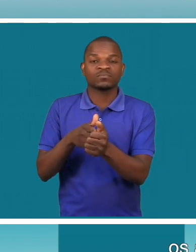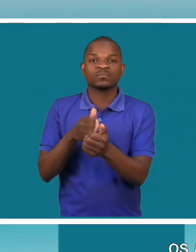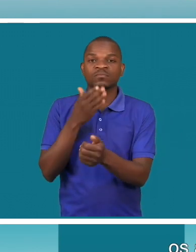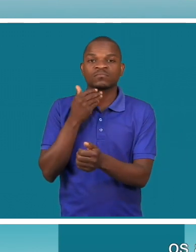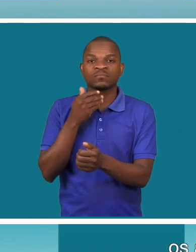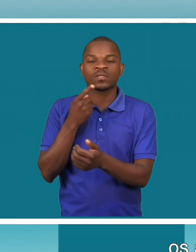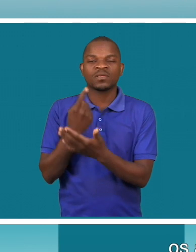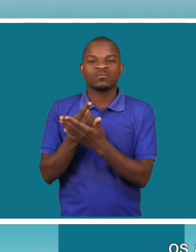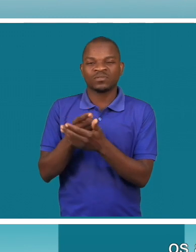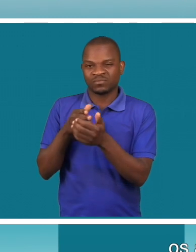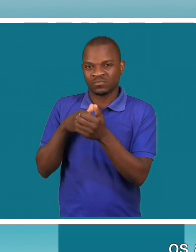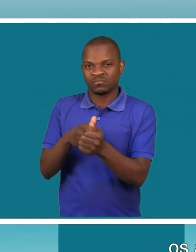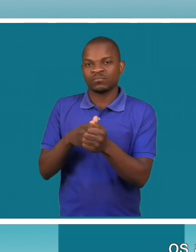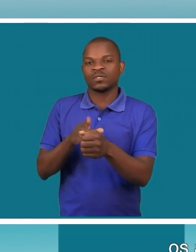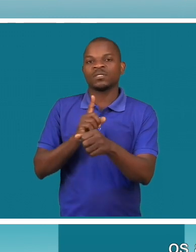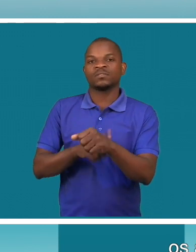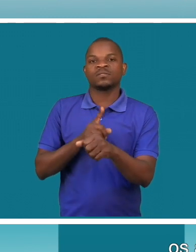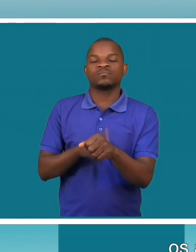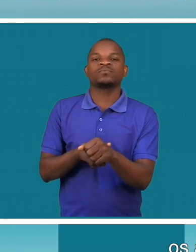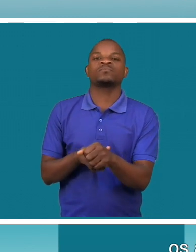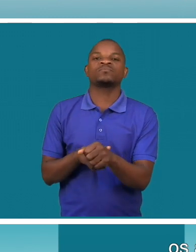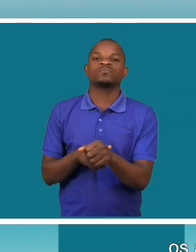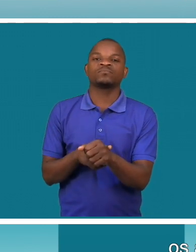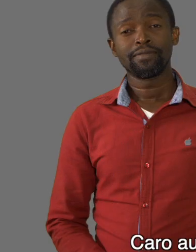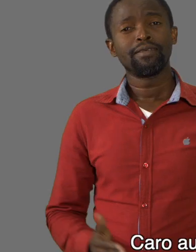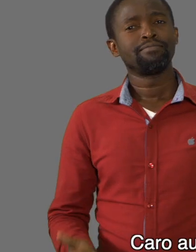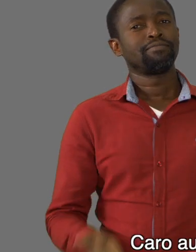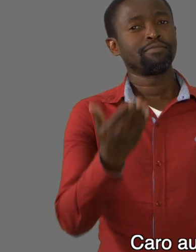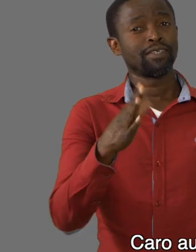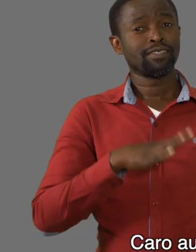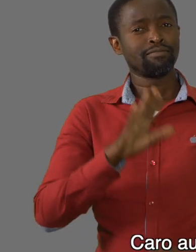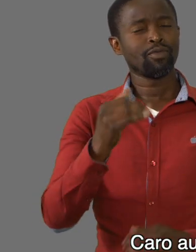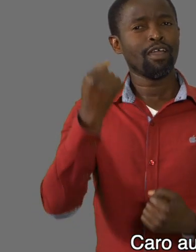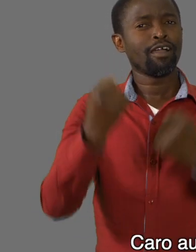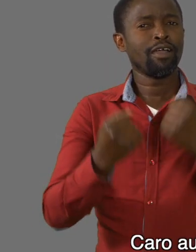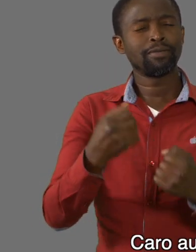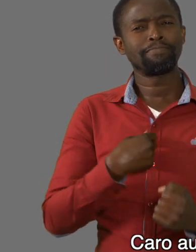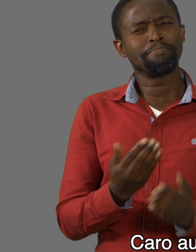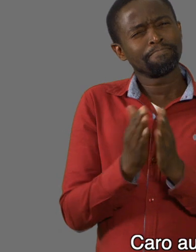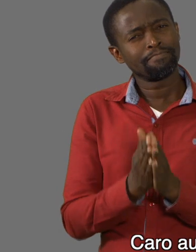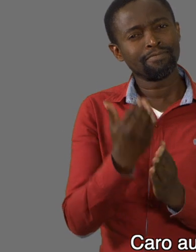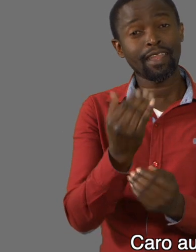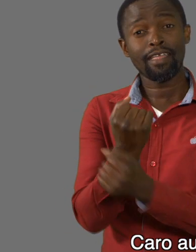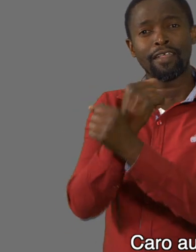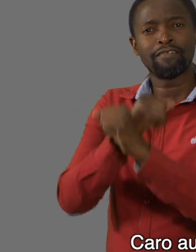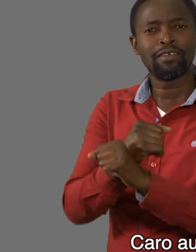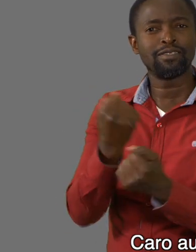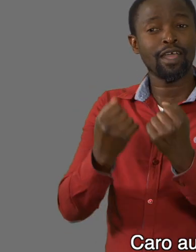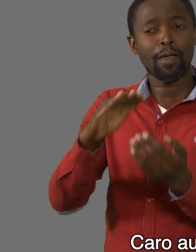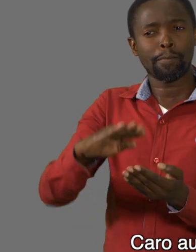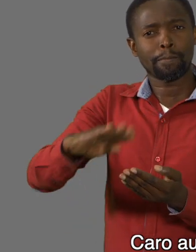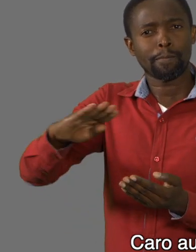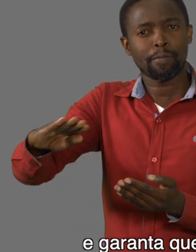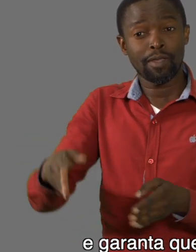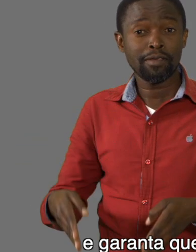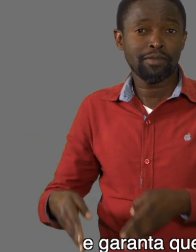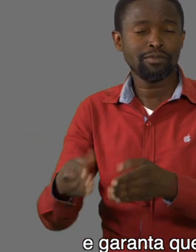atores do cumprimento dos prazos também devem agir. Caro automobilista, evite estacionar a sua viatura sobre